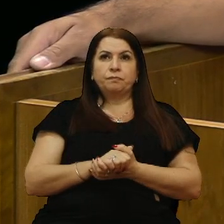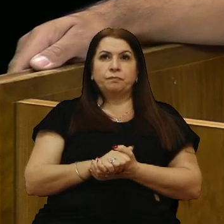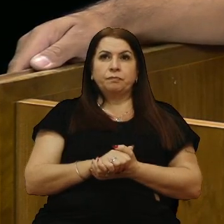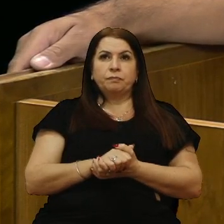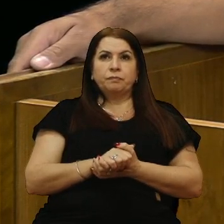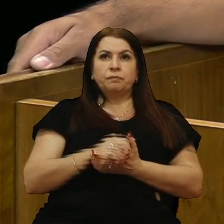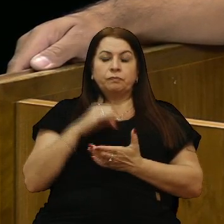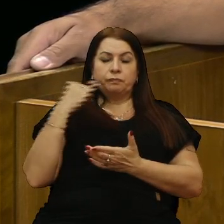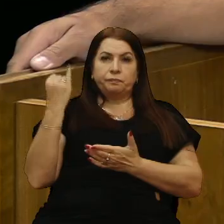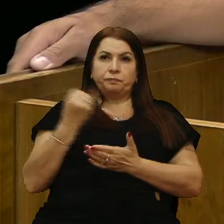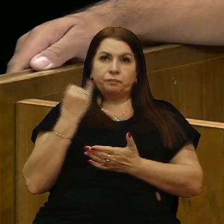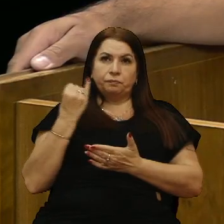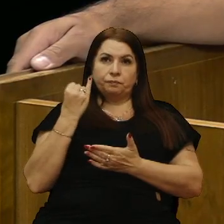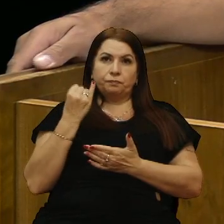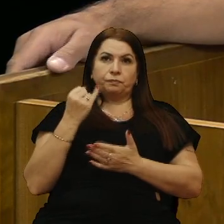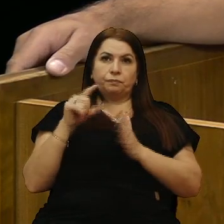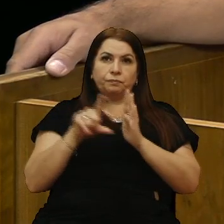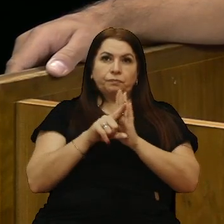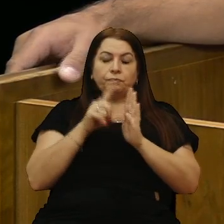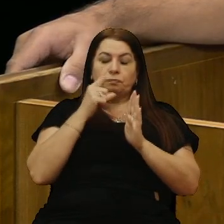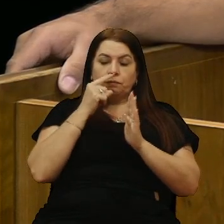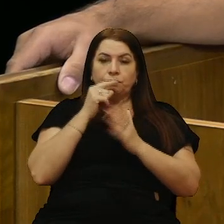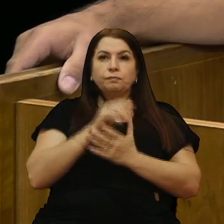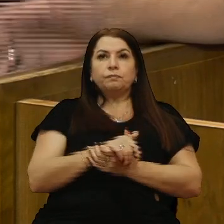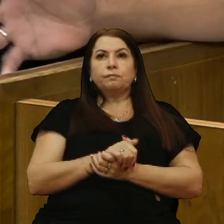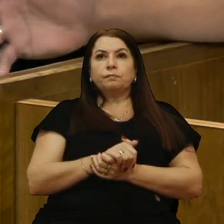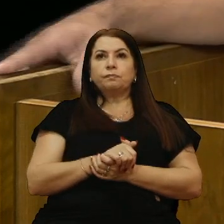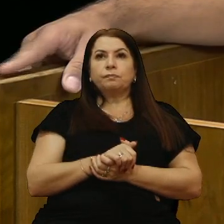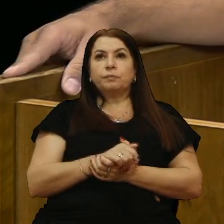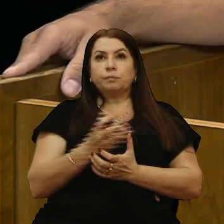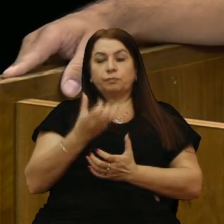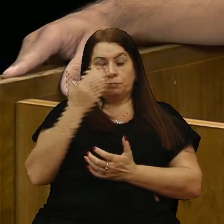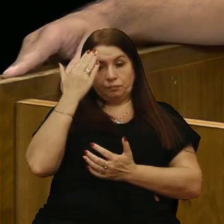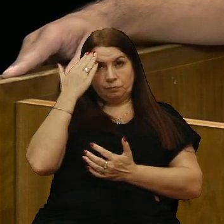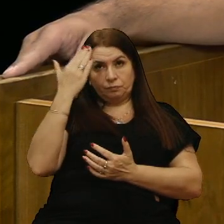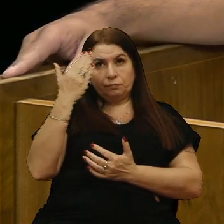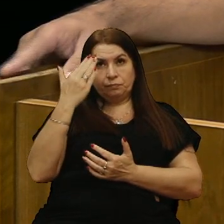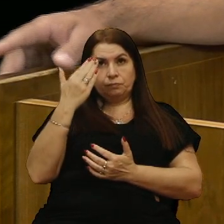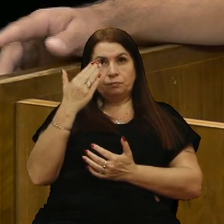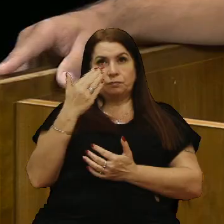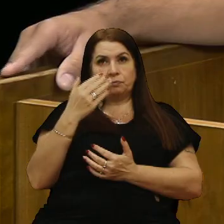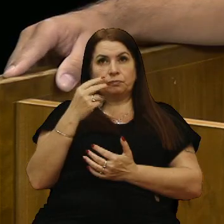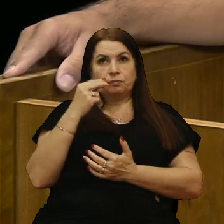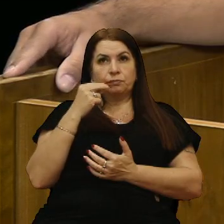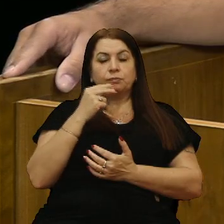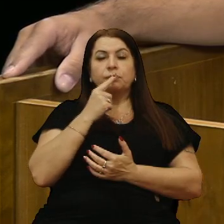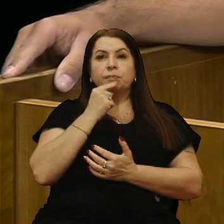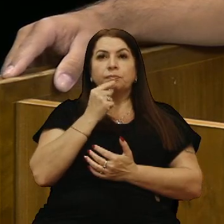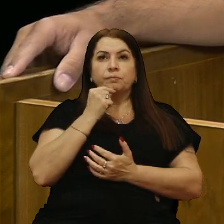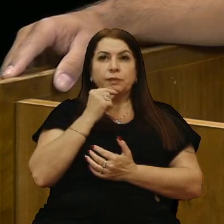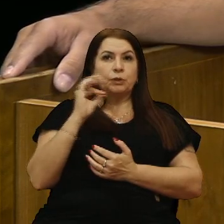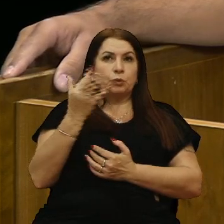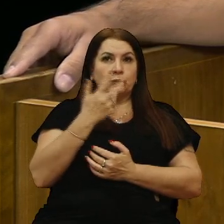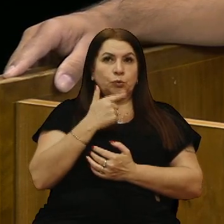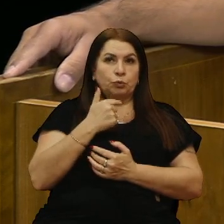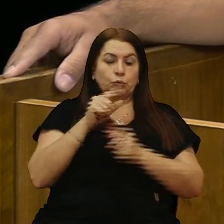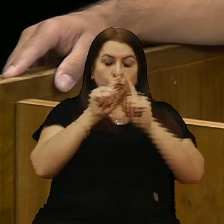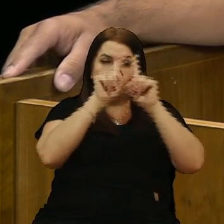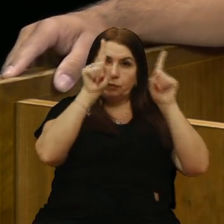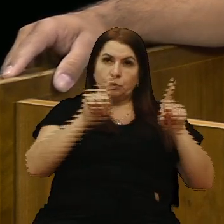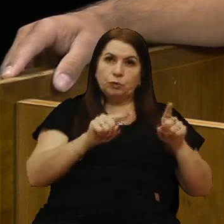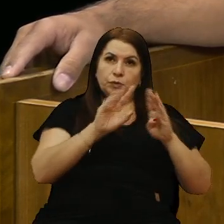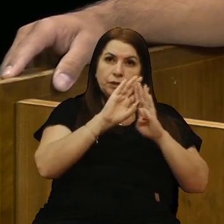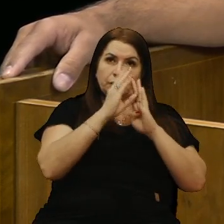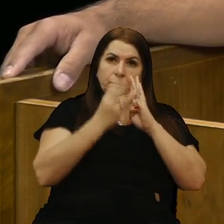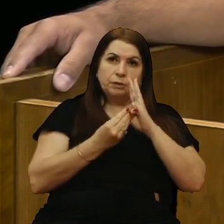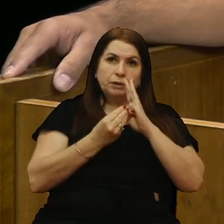tão importante na Lei das Águas. Quero agradecer aqui ao João Ex, todos os servidores do SAMAI, pessoal